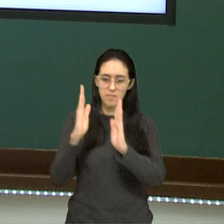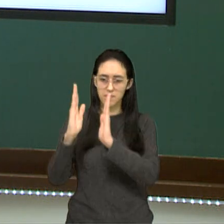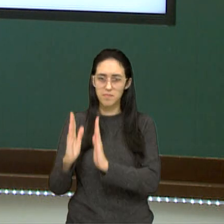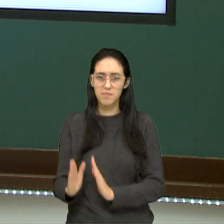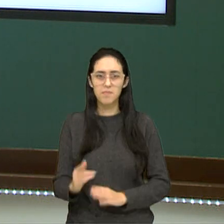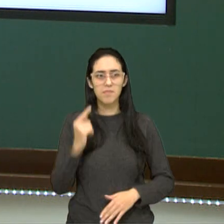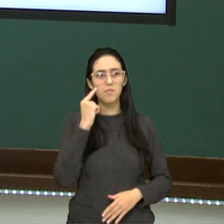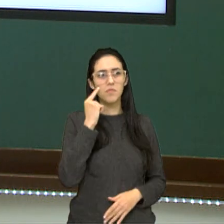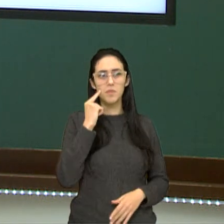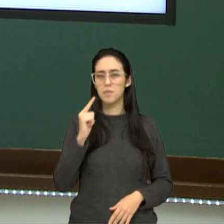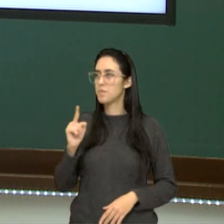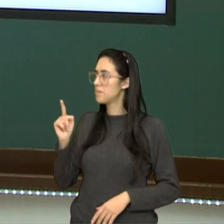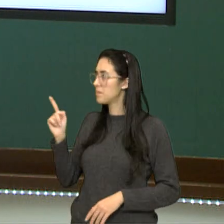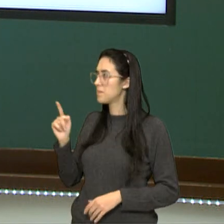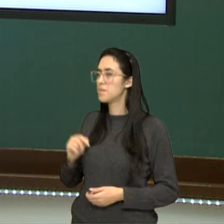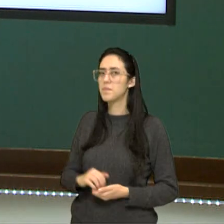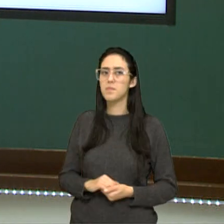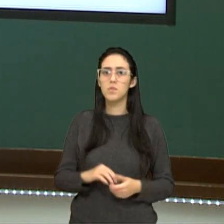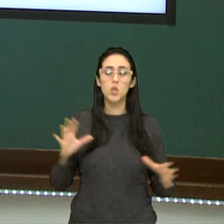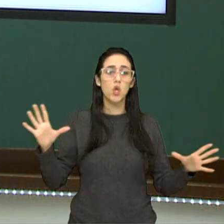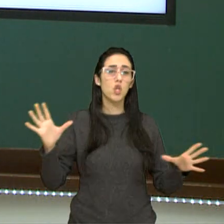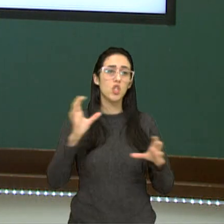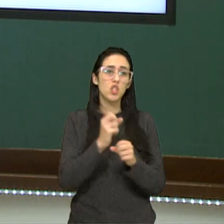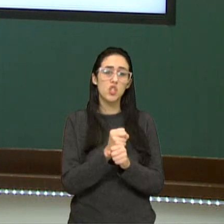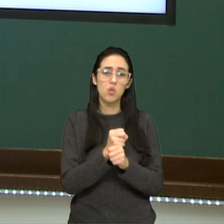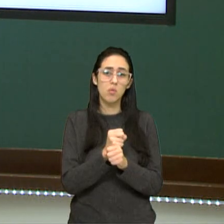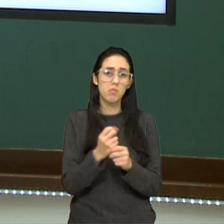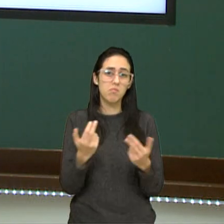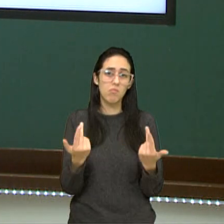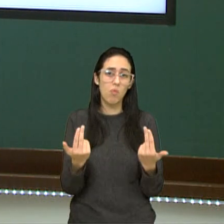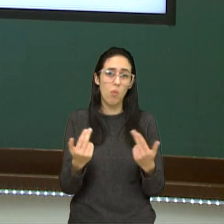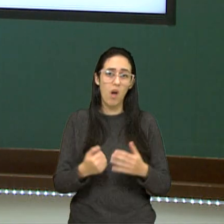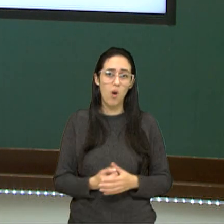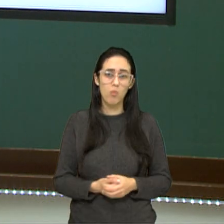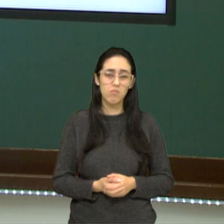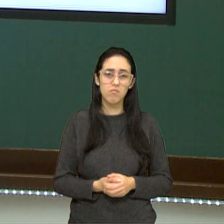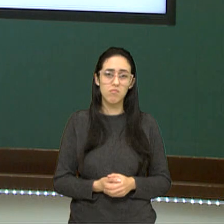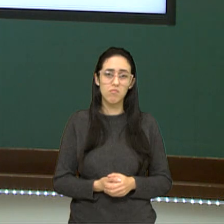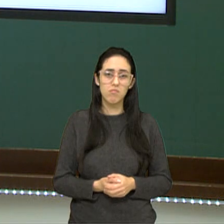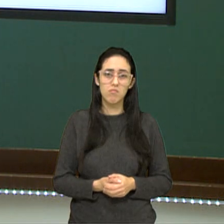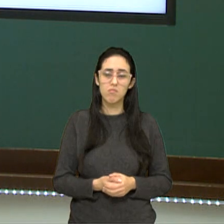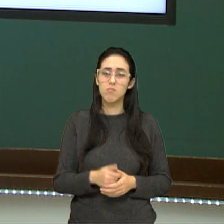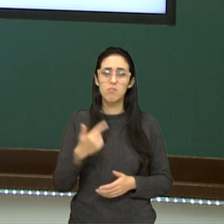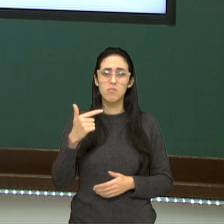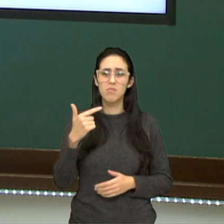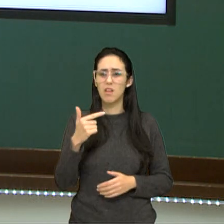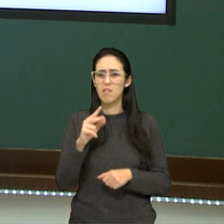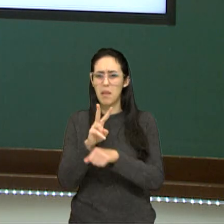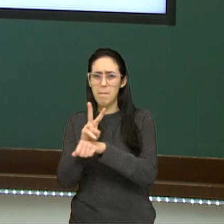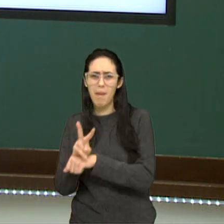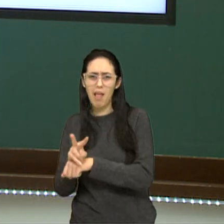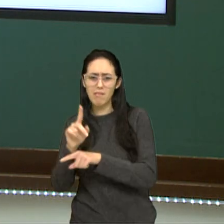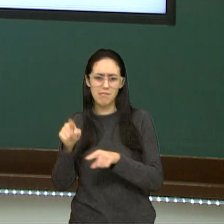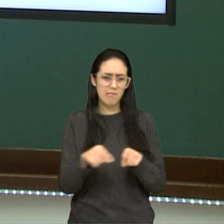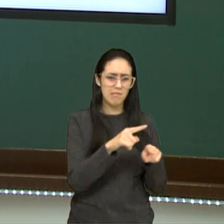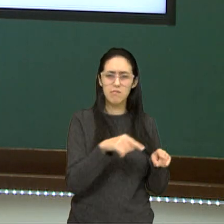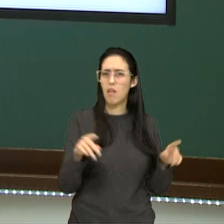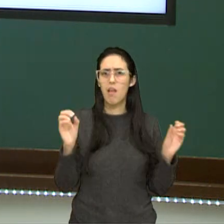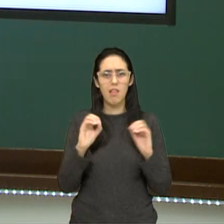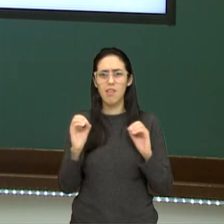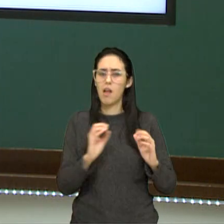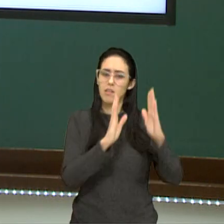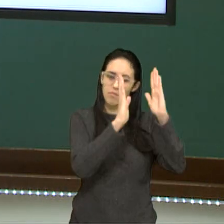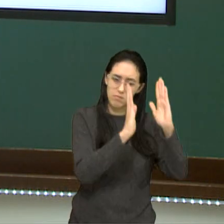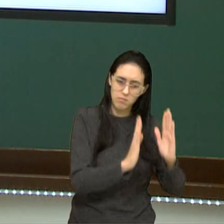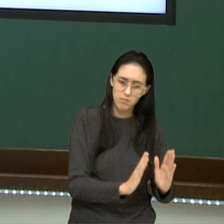semelhantes, ó, um embaixo do outro, e a soma acontece do mesmo jeito, tá vendo? Aí não passa para o outro lado, não vai emprestar, nem vai 3, não